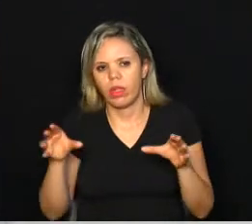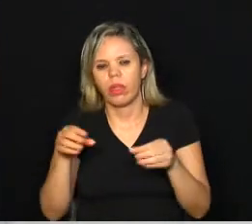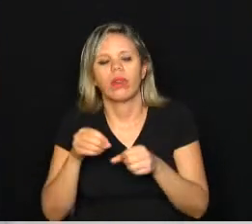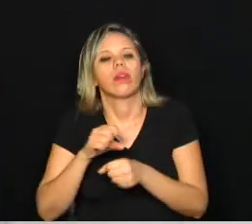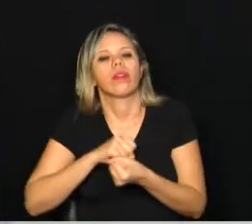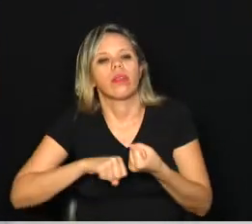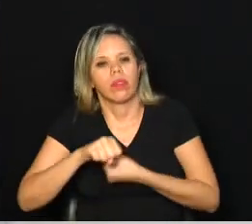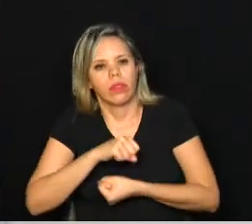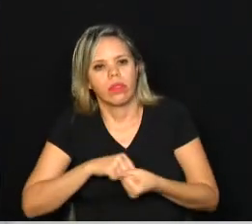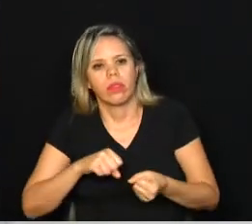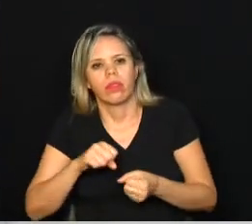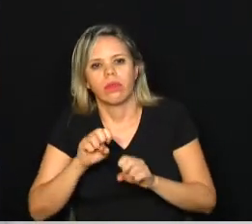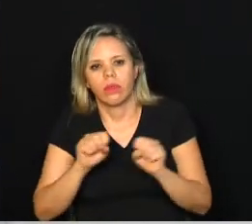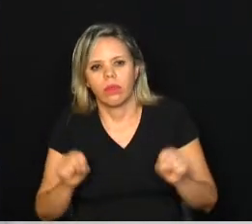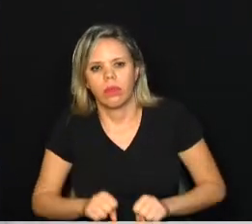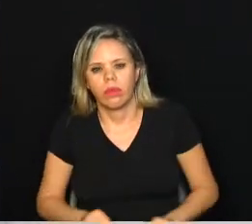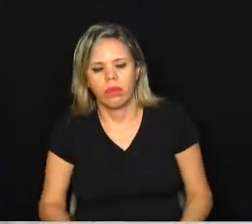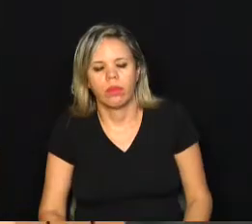inovação.